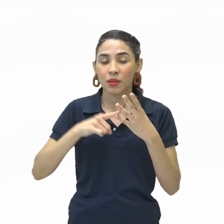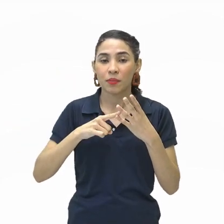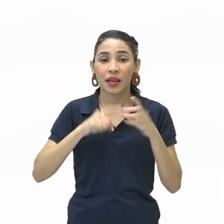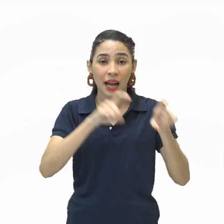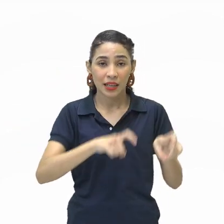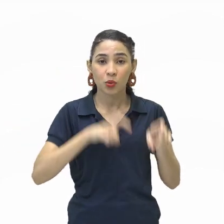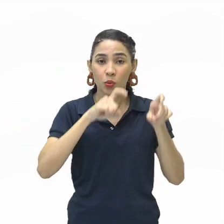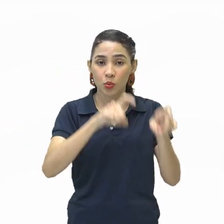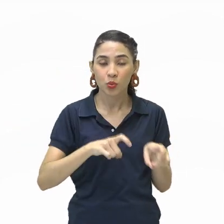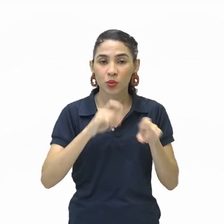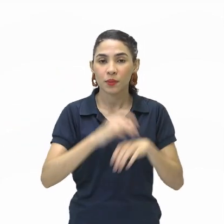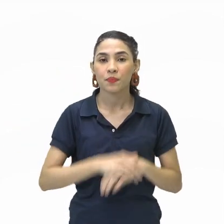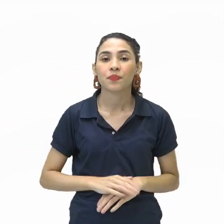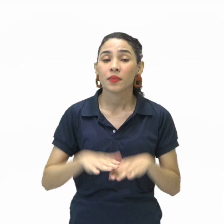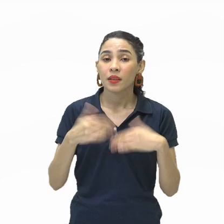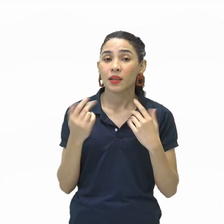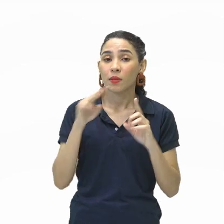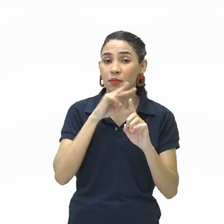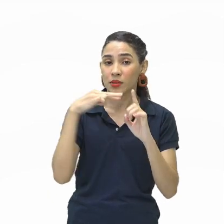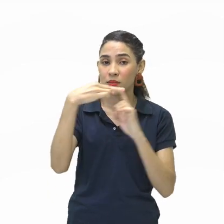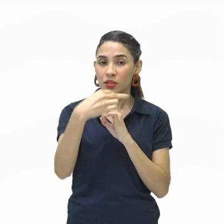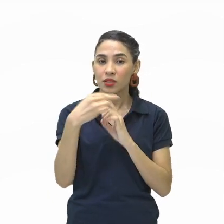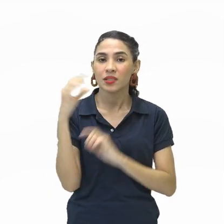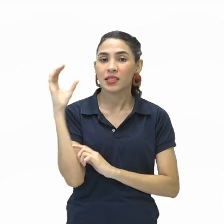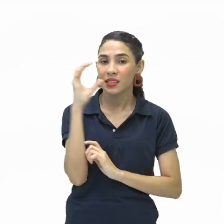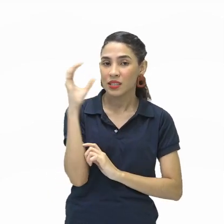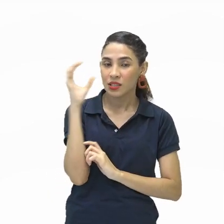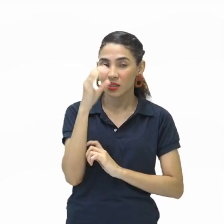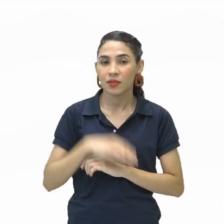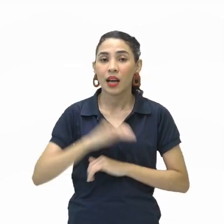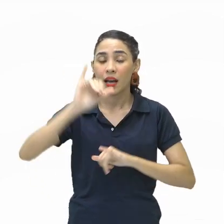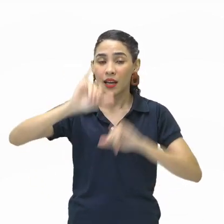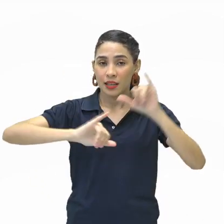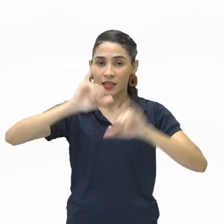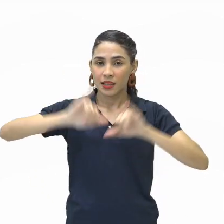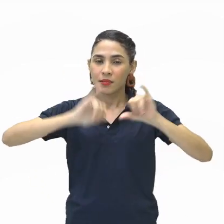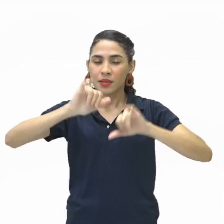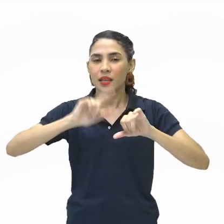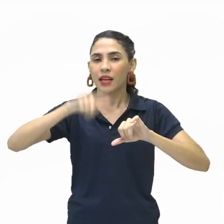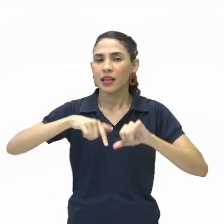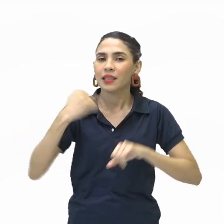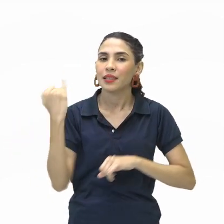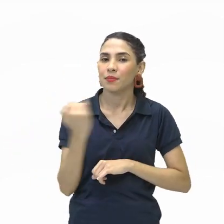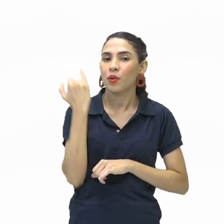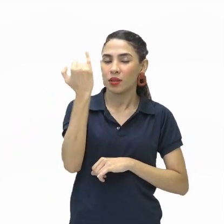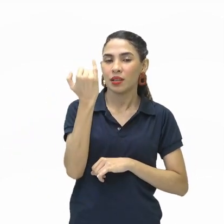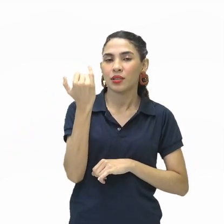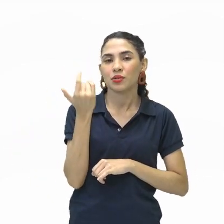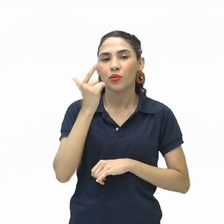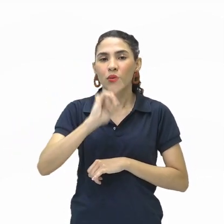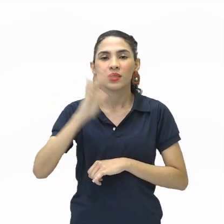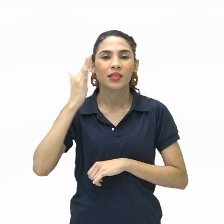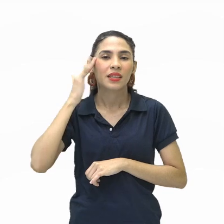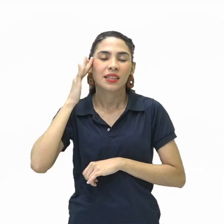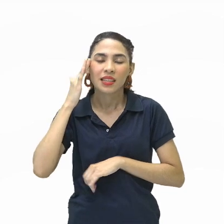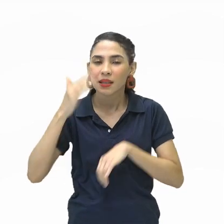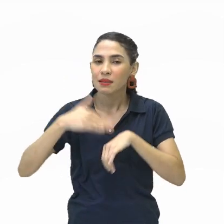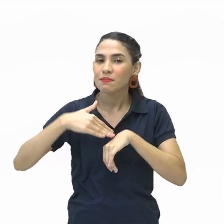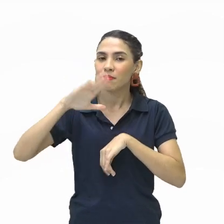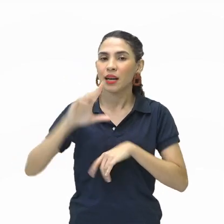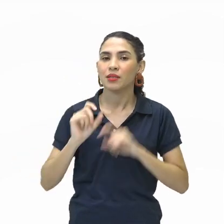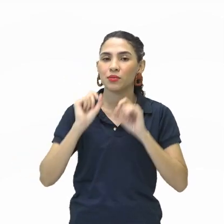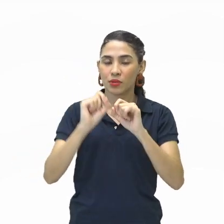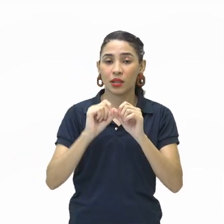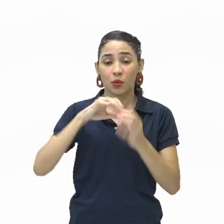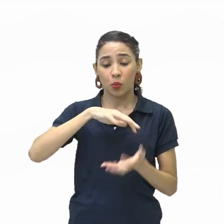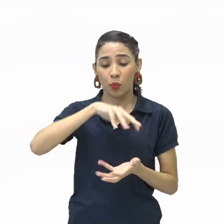agriculturas, né? Então, do ponto de vista científico, a química ela é muito importante para a gente entender cada vez mais